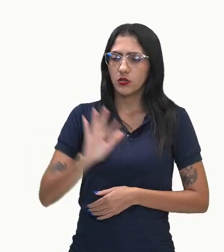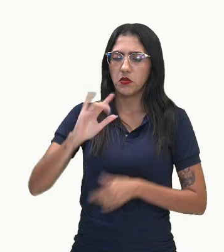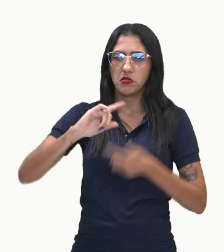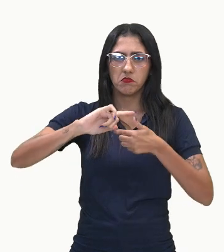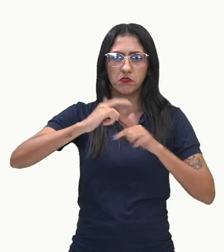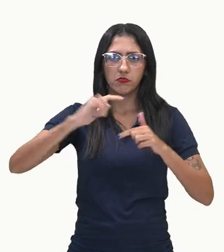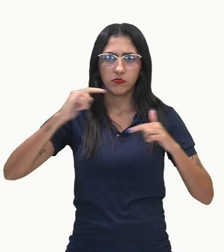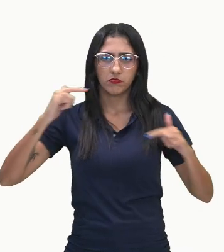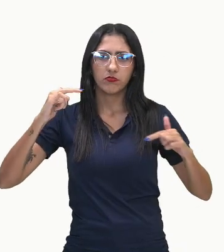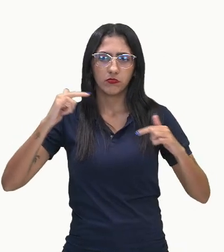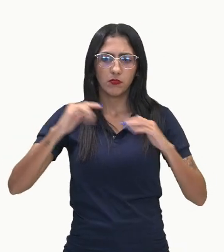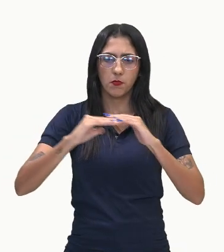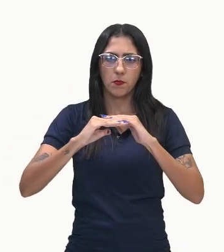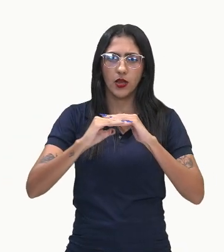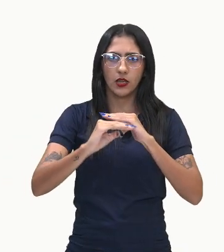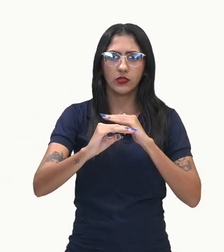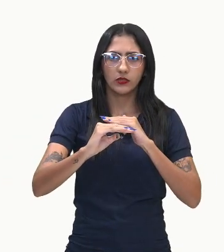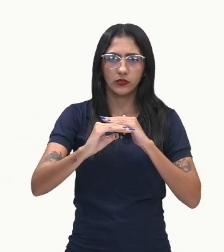geométricas planas,